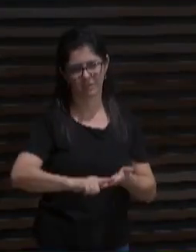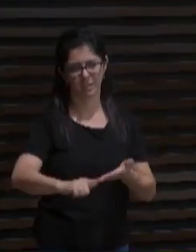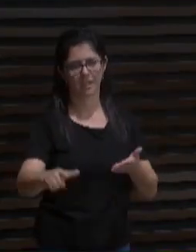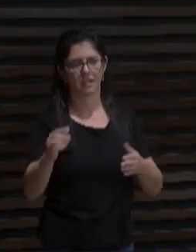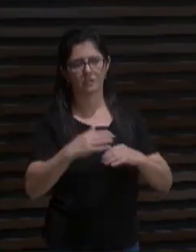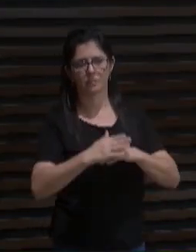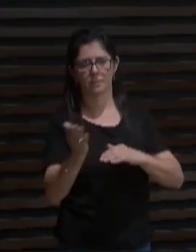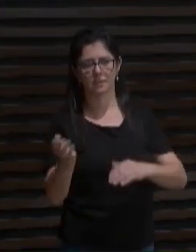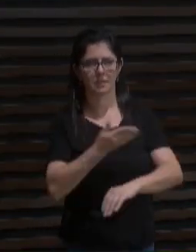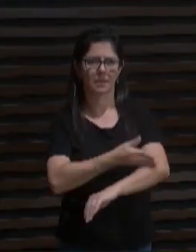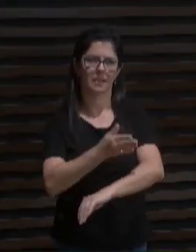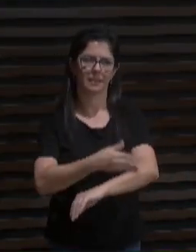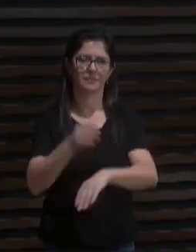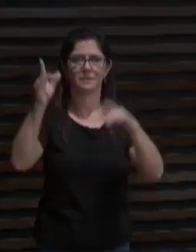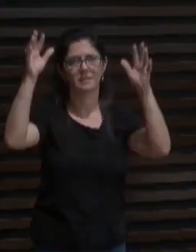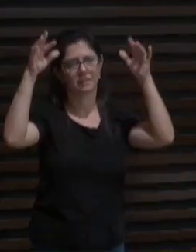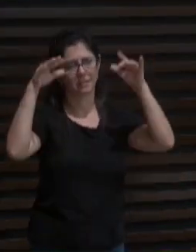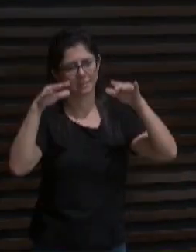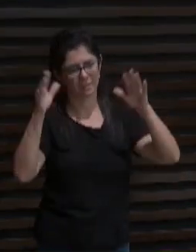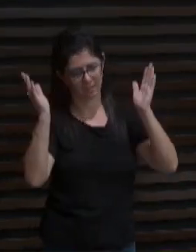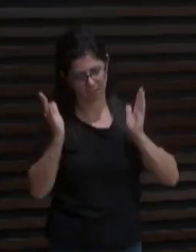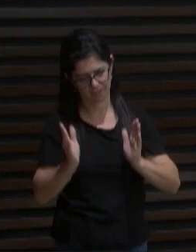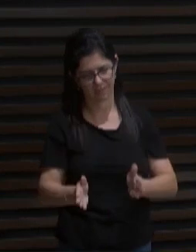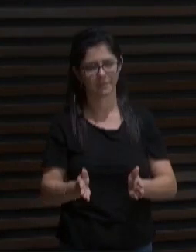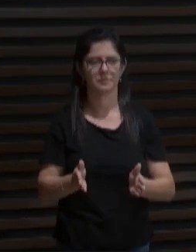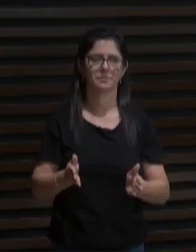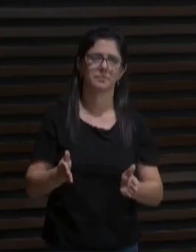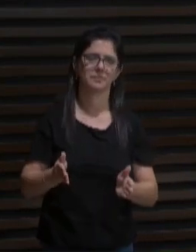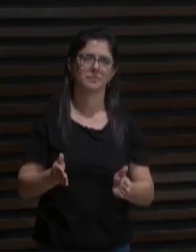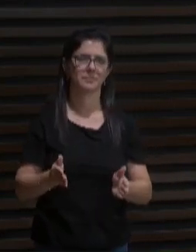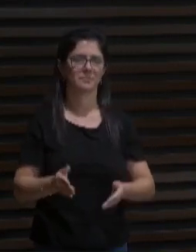mais alvo que a neve serei.